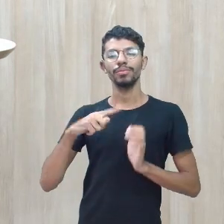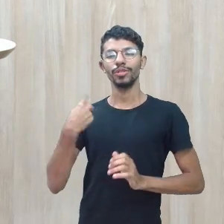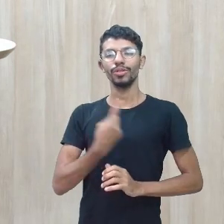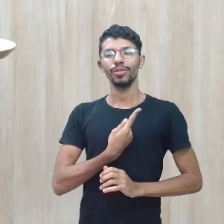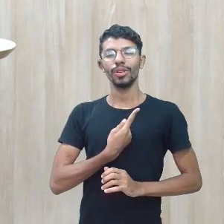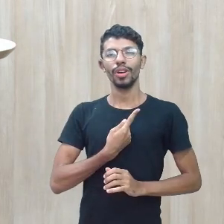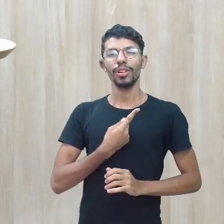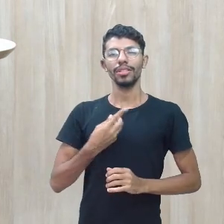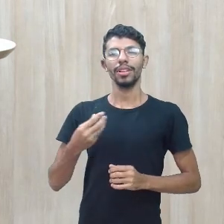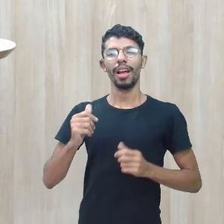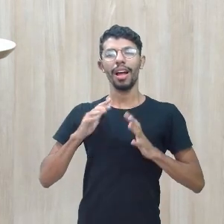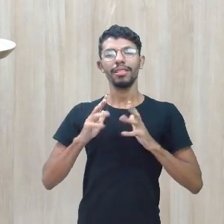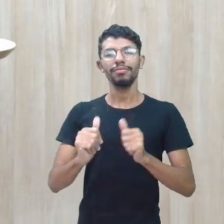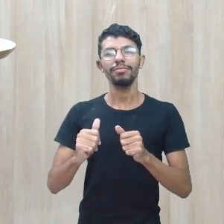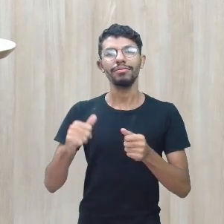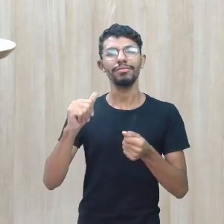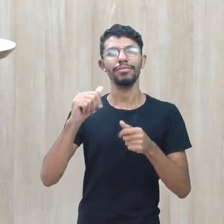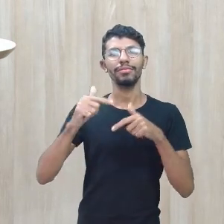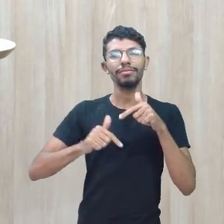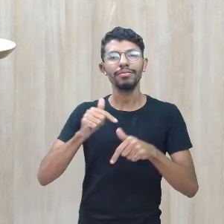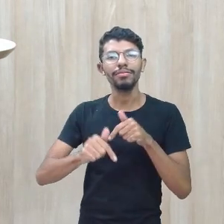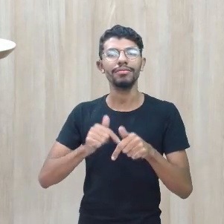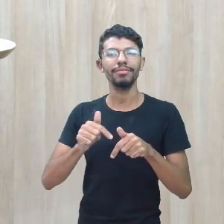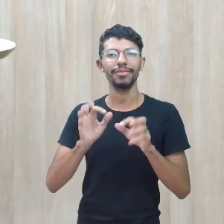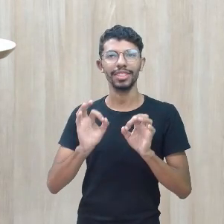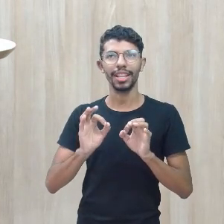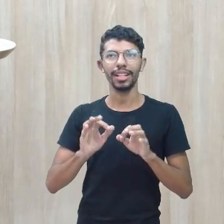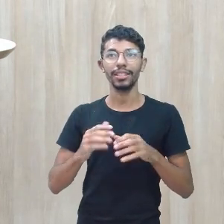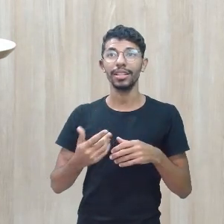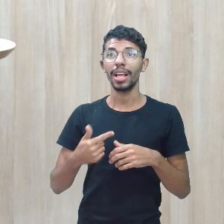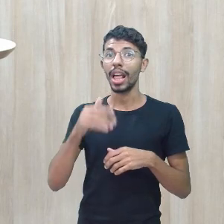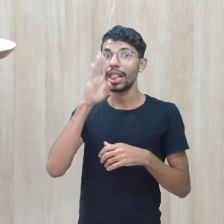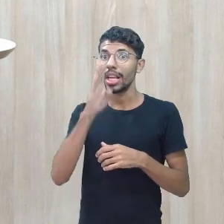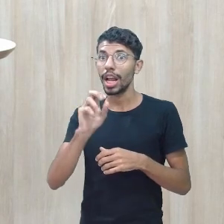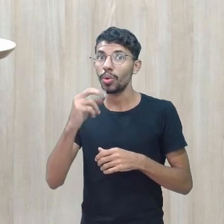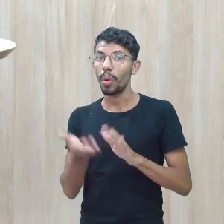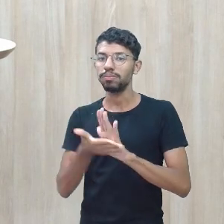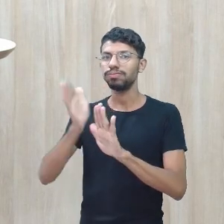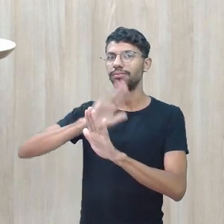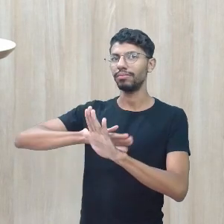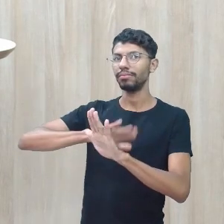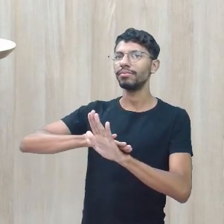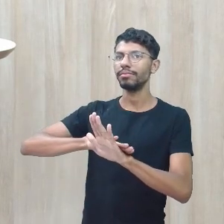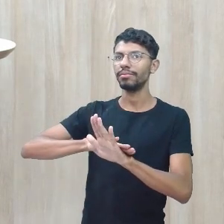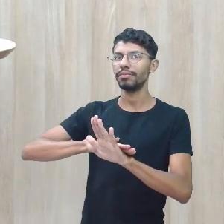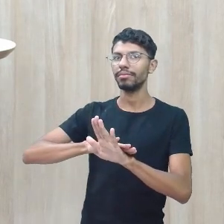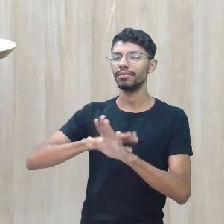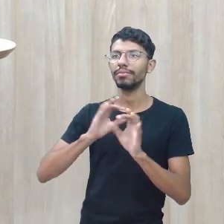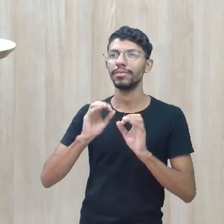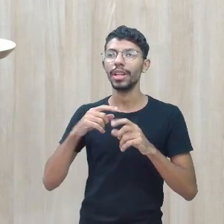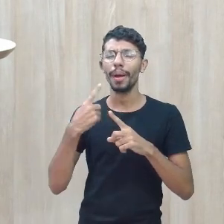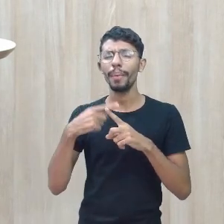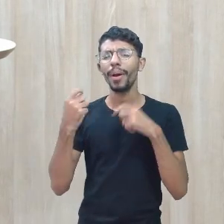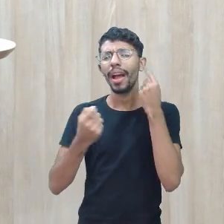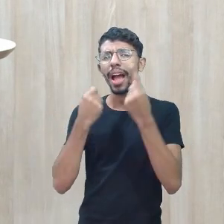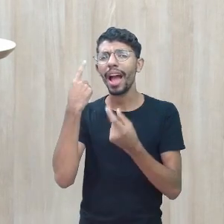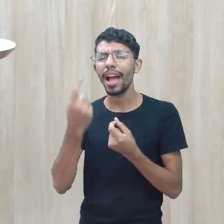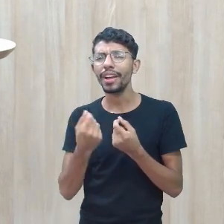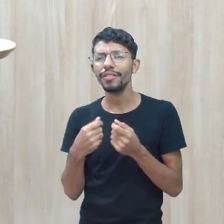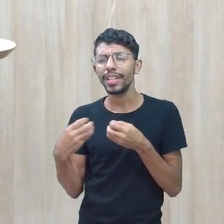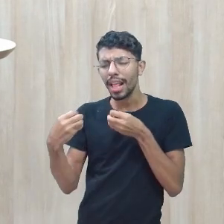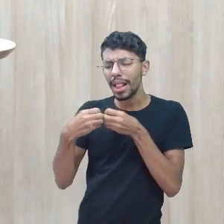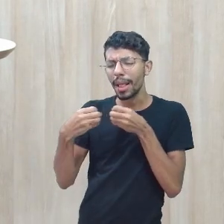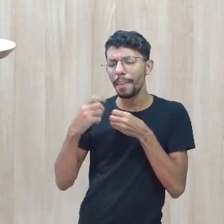ações, das nossas atividades, mais uma vez, direto ou indiretamente. Porque às vezes ela está bem pertinho da gente,